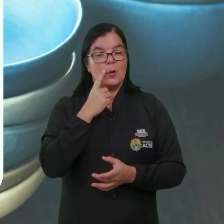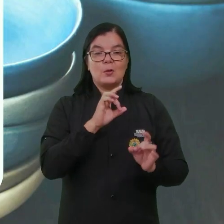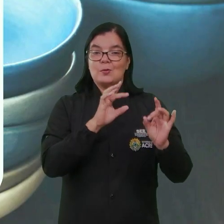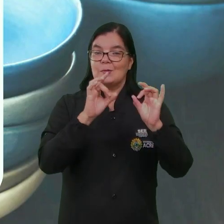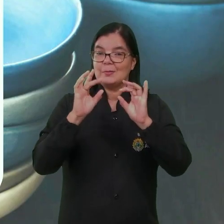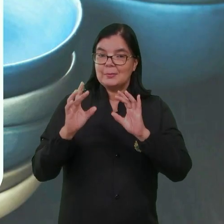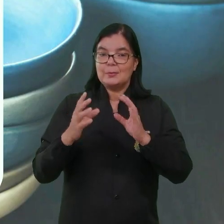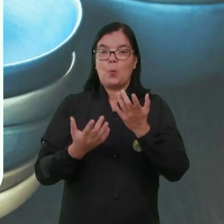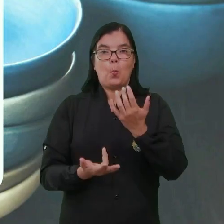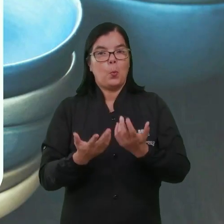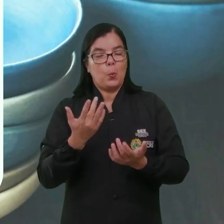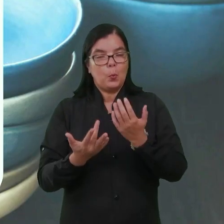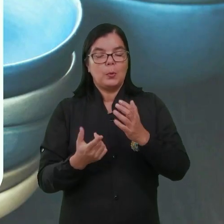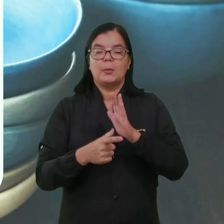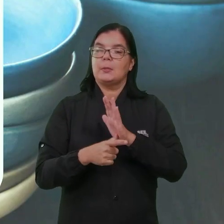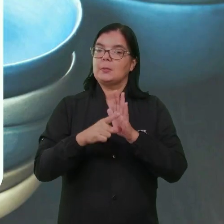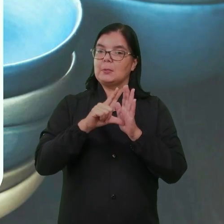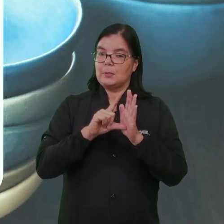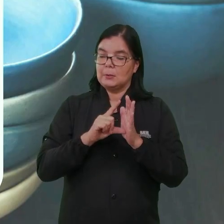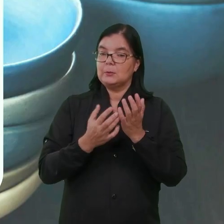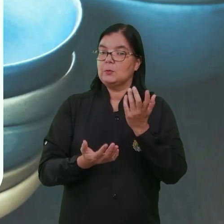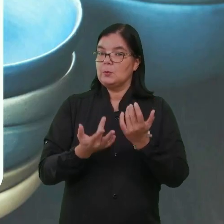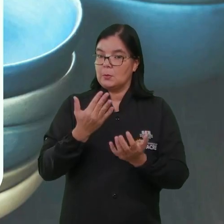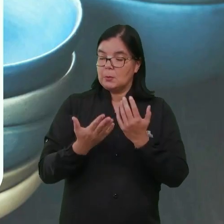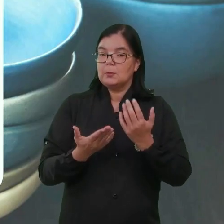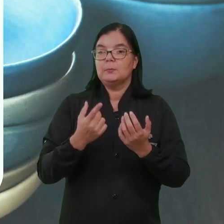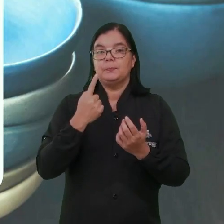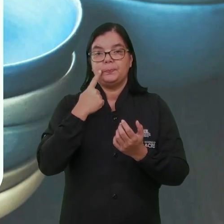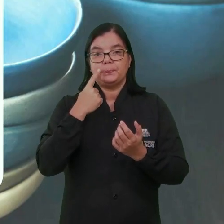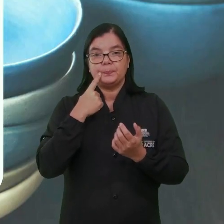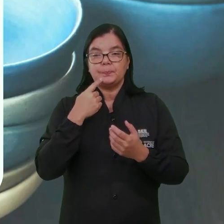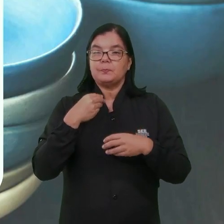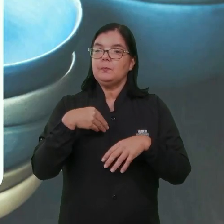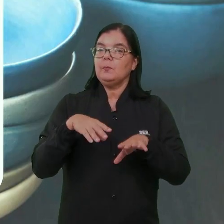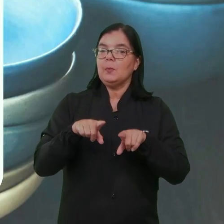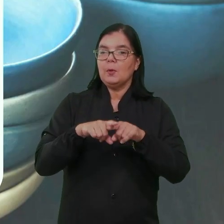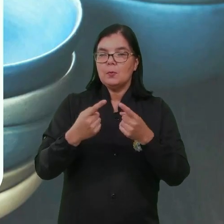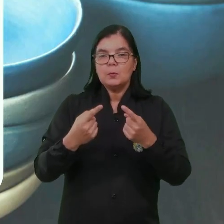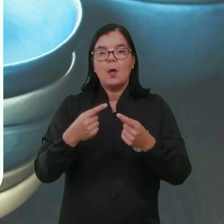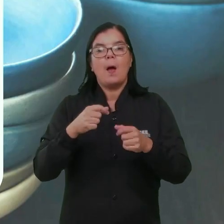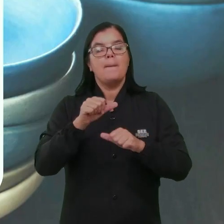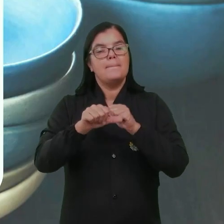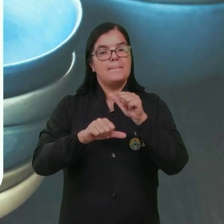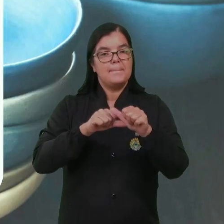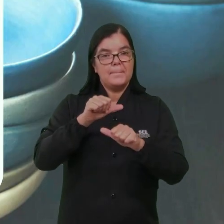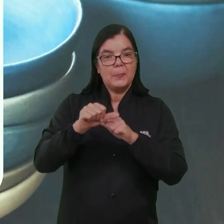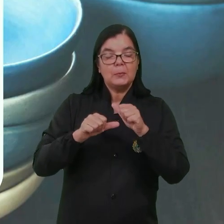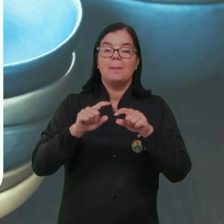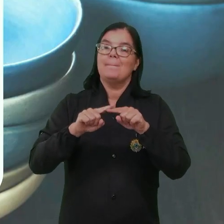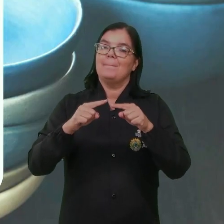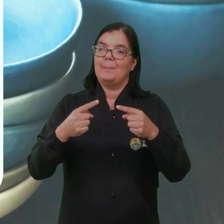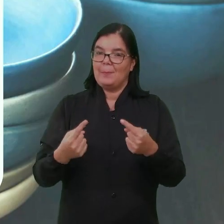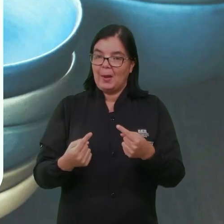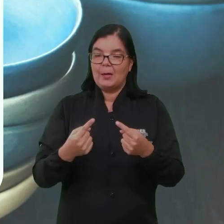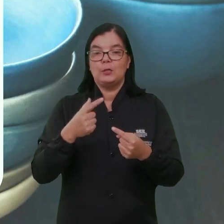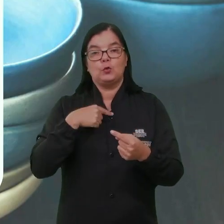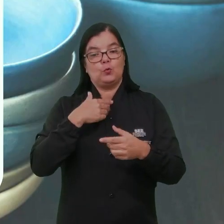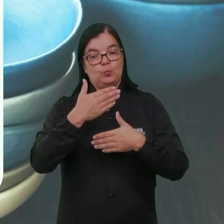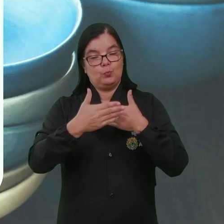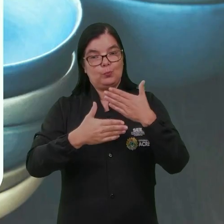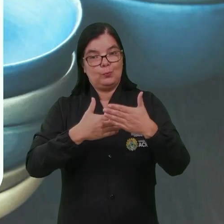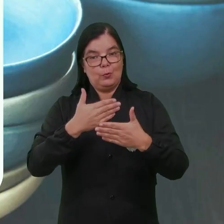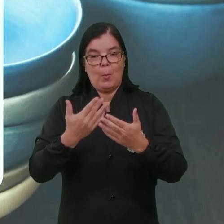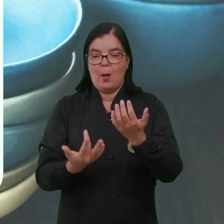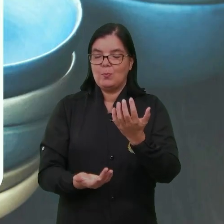quando aquecidas. Né? Antes do aquecimento, ainda quando elas estão maleáveis, a gente consegue moldar. Porém, quando elas passam ali